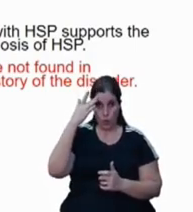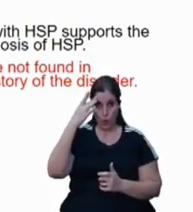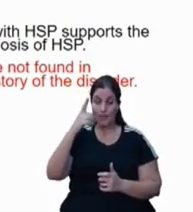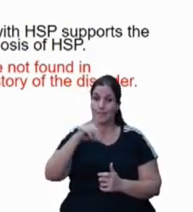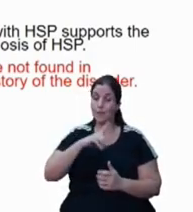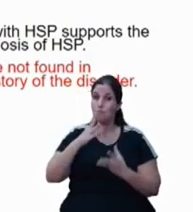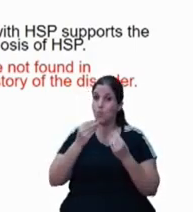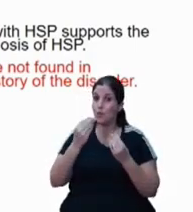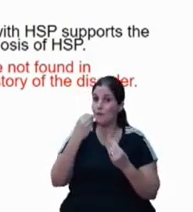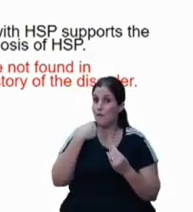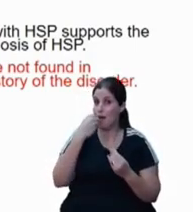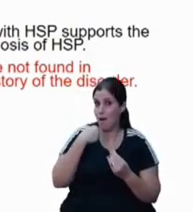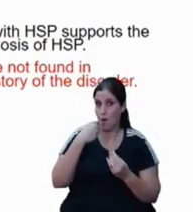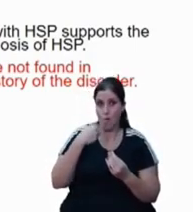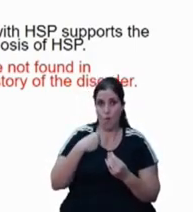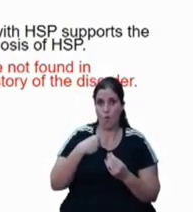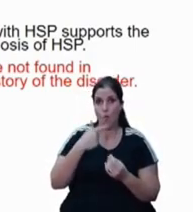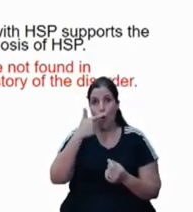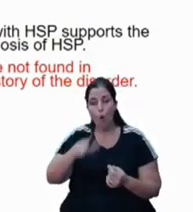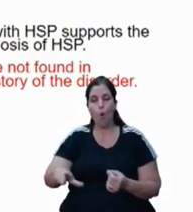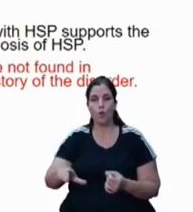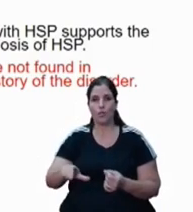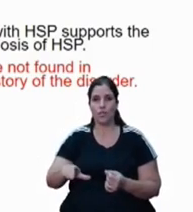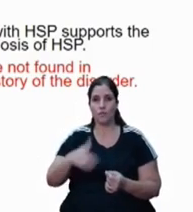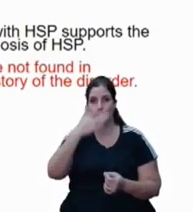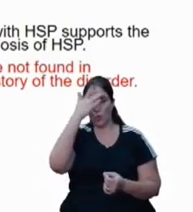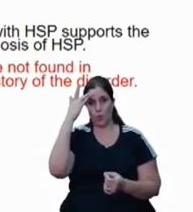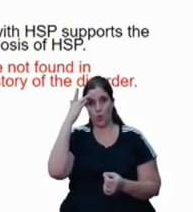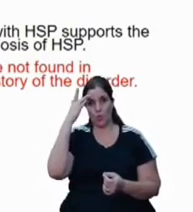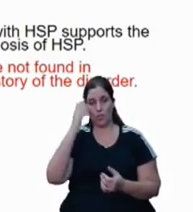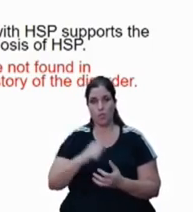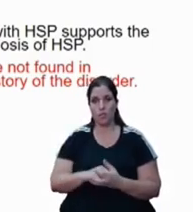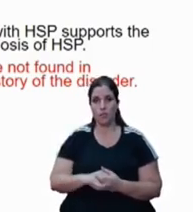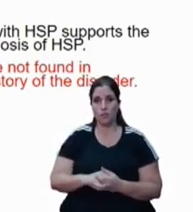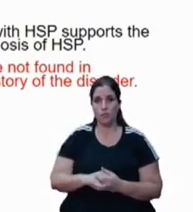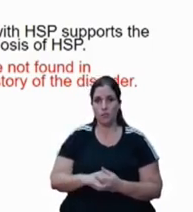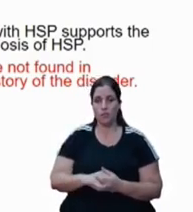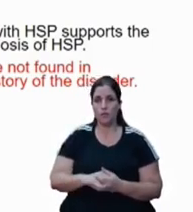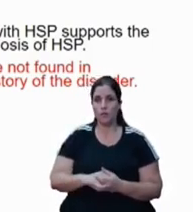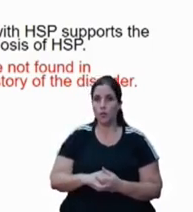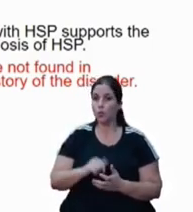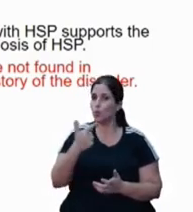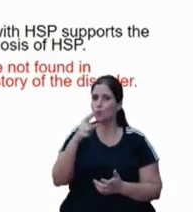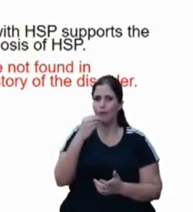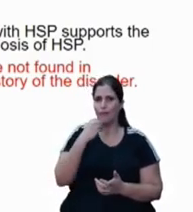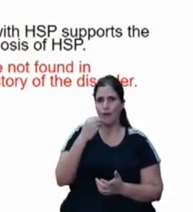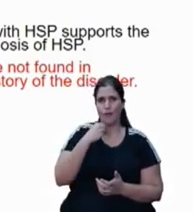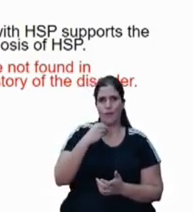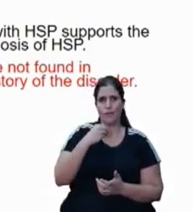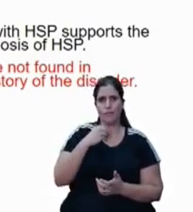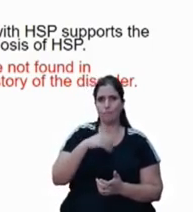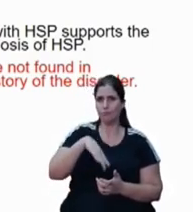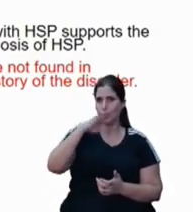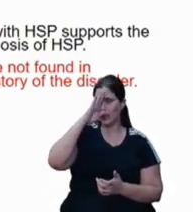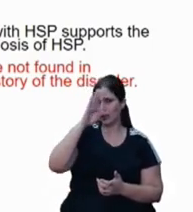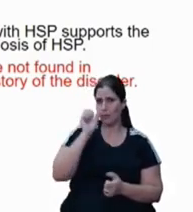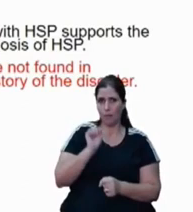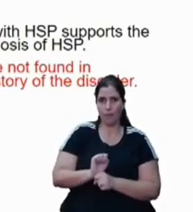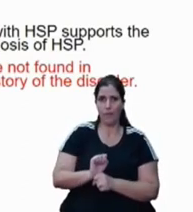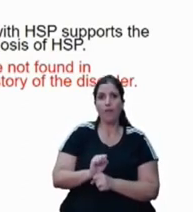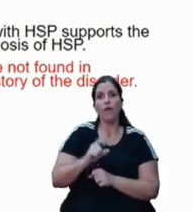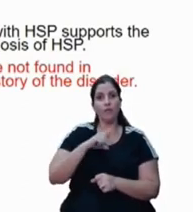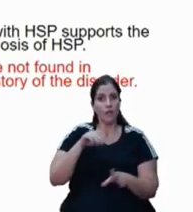fraqueza e outras pessoas têm muito pouca fraqueza, e principalmente espasticidade. Há